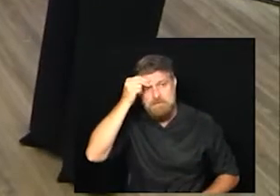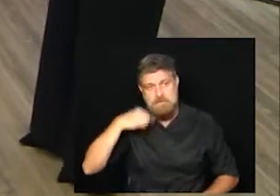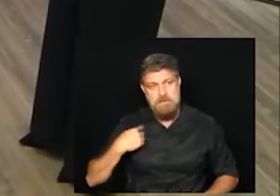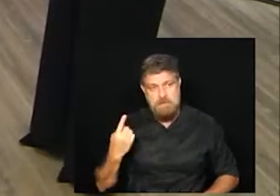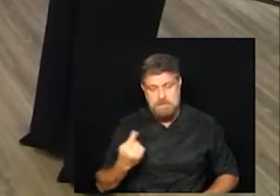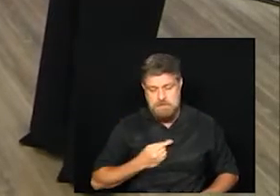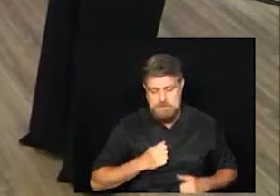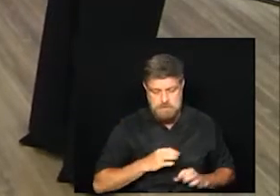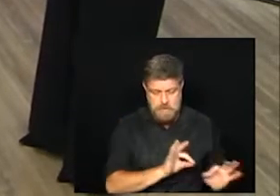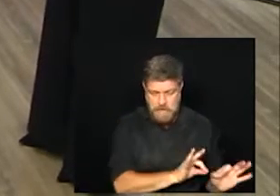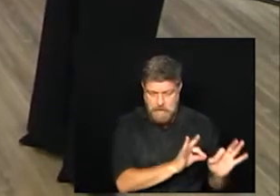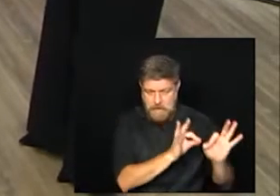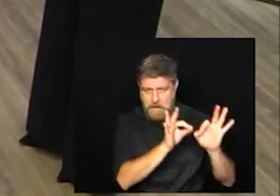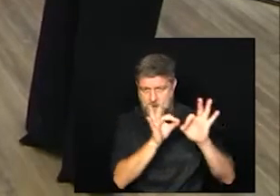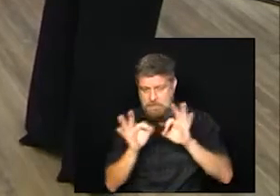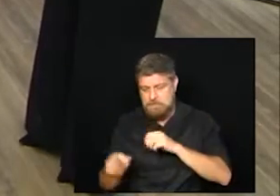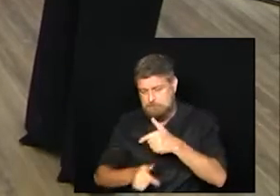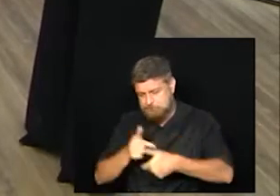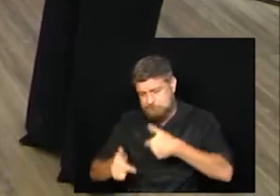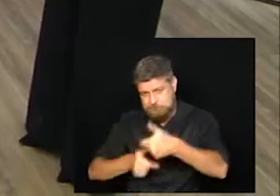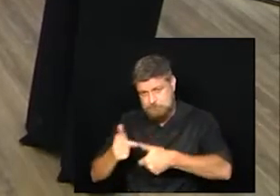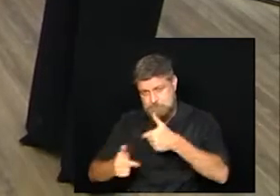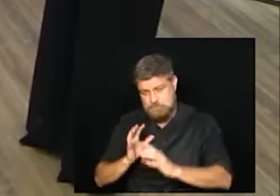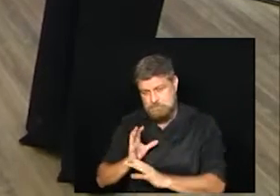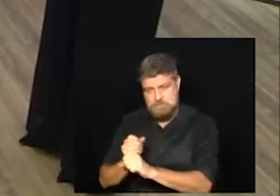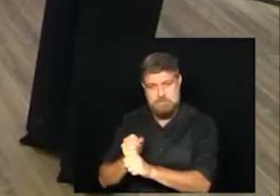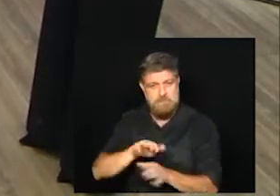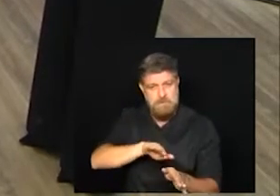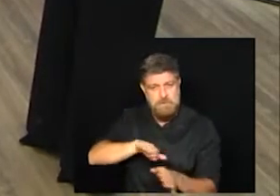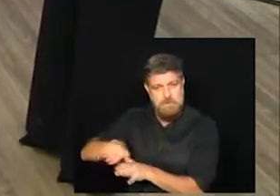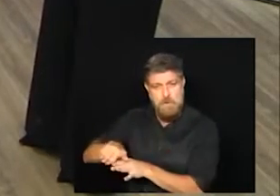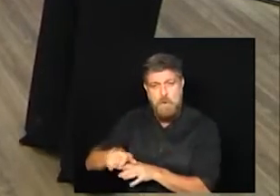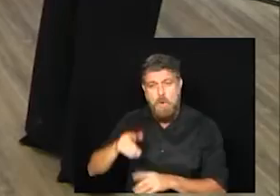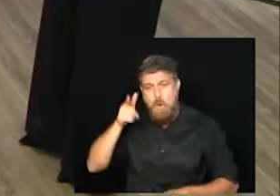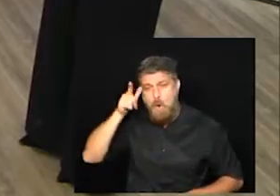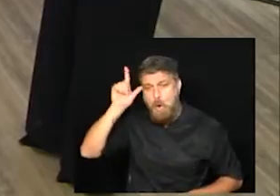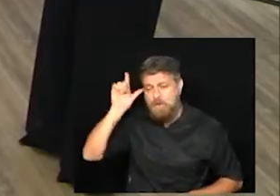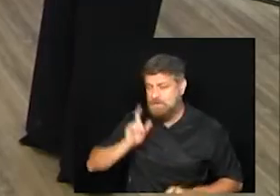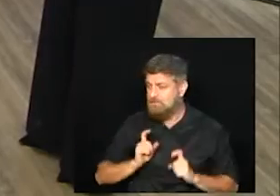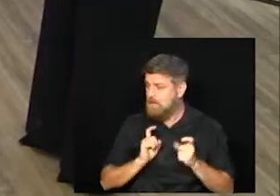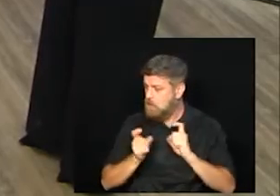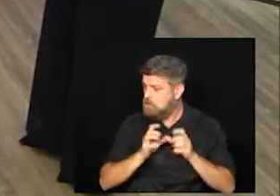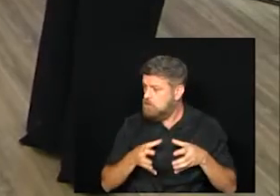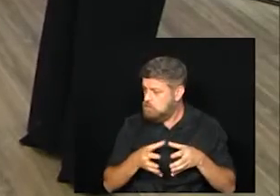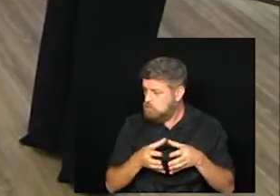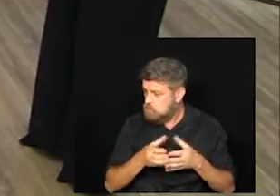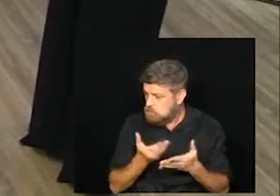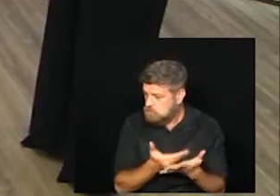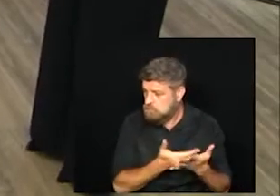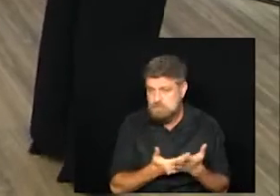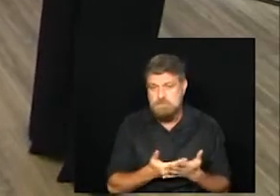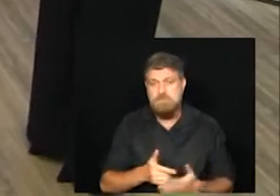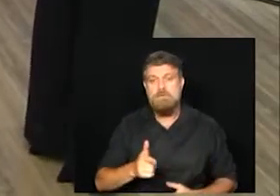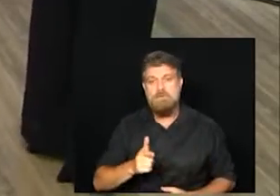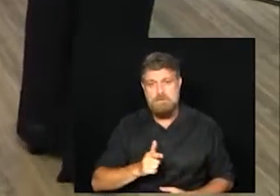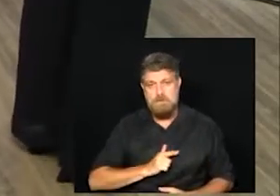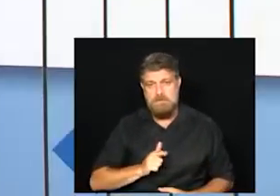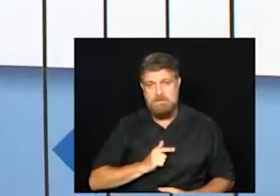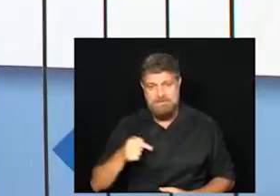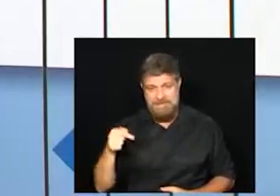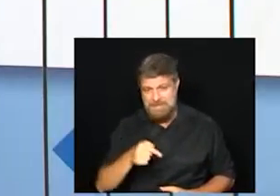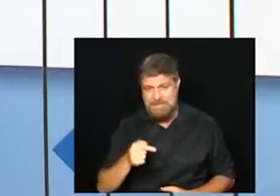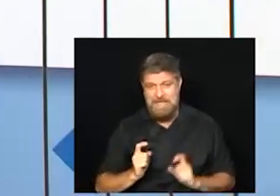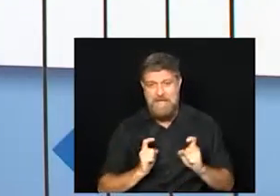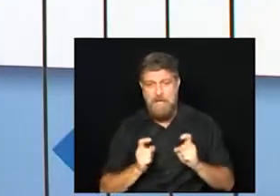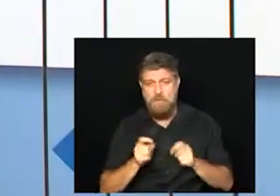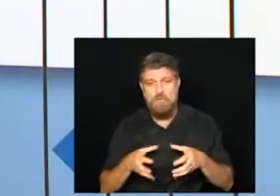segue acompanhando então este trabalho. Minabreu, ontem foi dia de reunião de comissão aqui na Câmara. Nós tivemos a